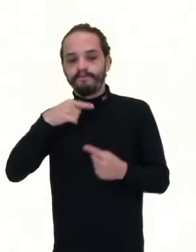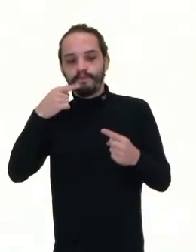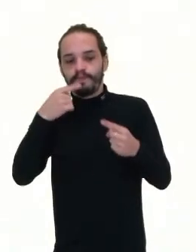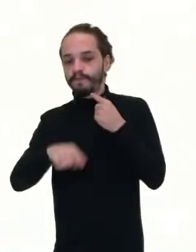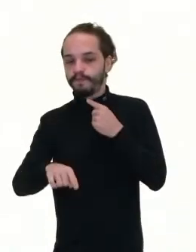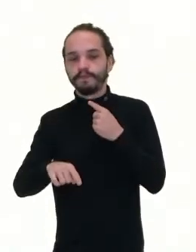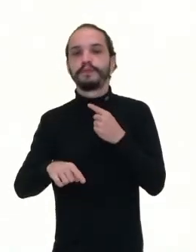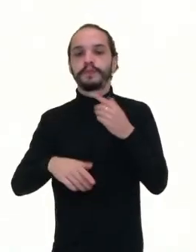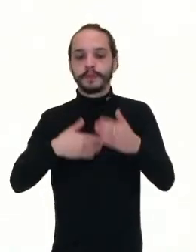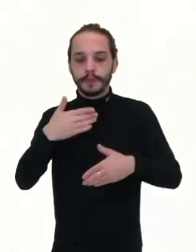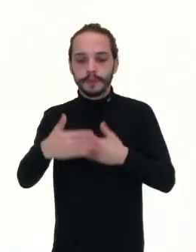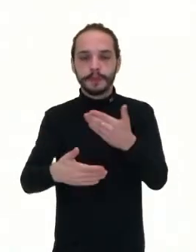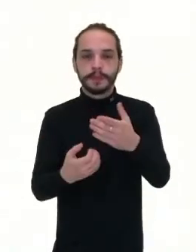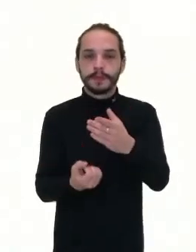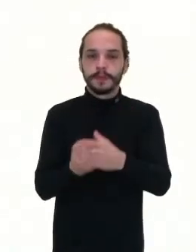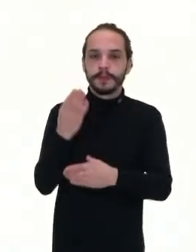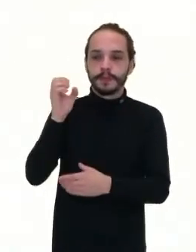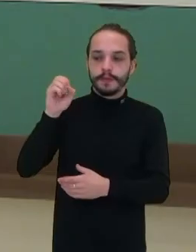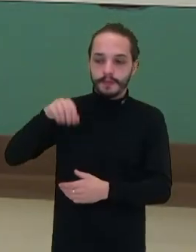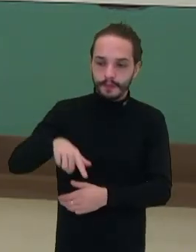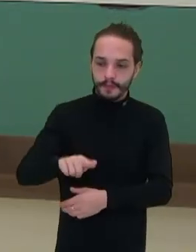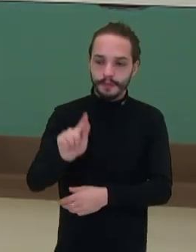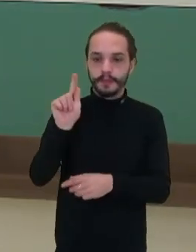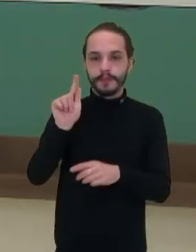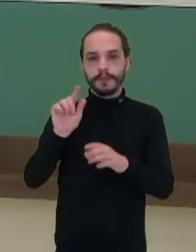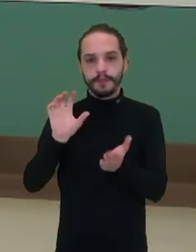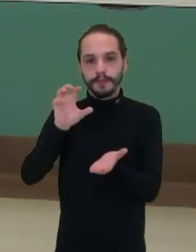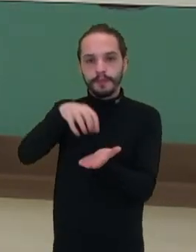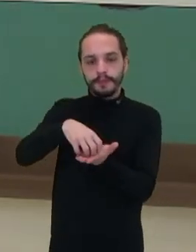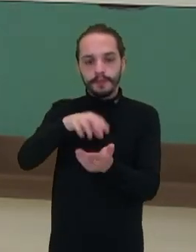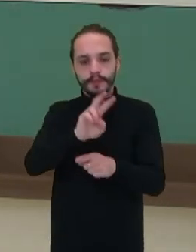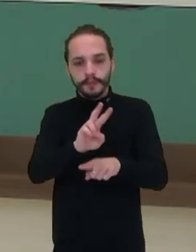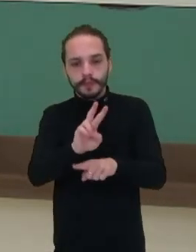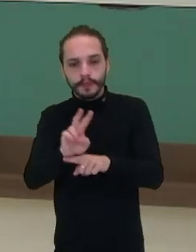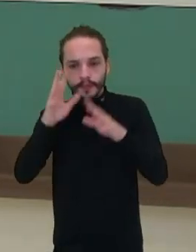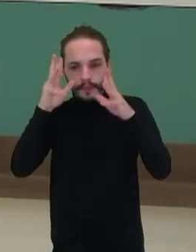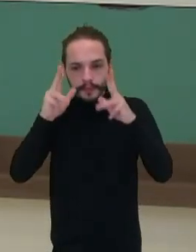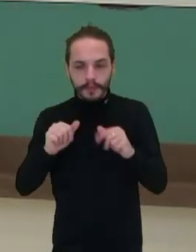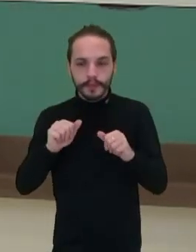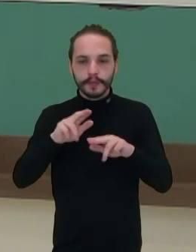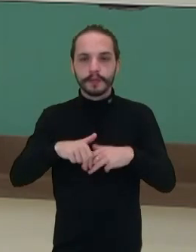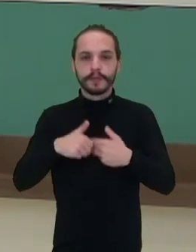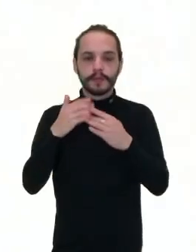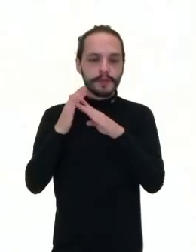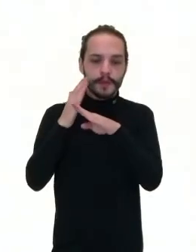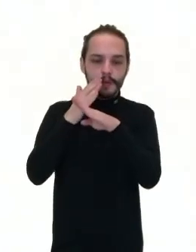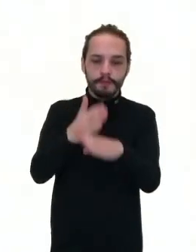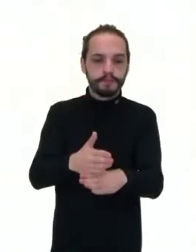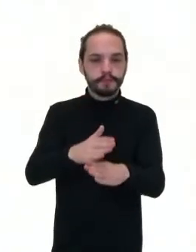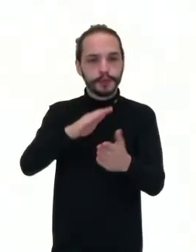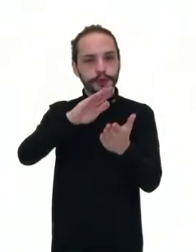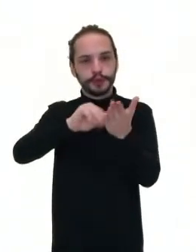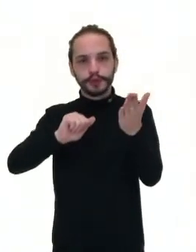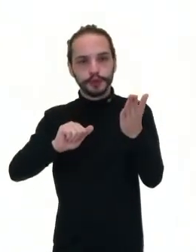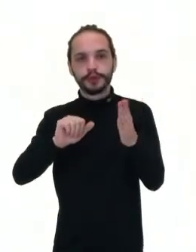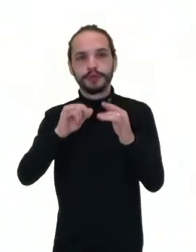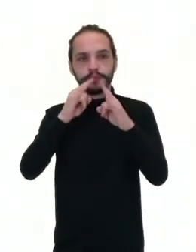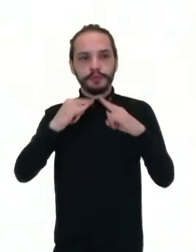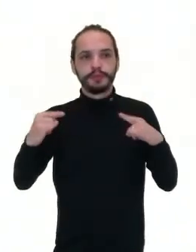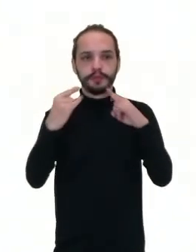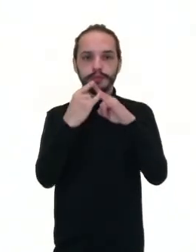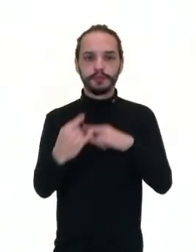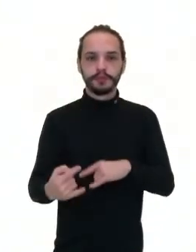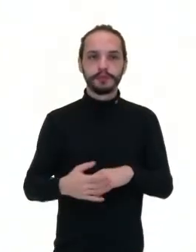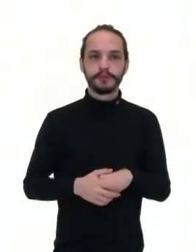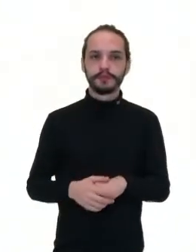surgindo ONGs, foi surgindo organizações de proteção, e isso foi gradativamente sendo combatido e tirado do circo. E nós temos esse exemplo do Circo de